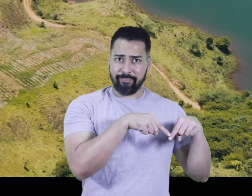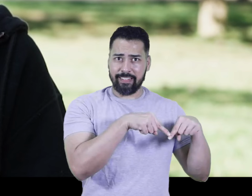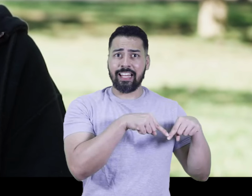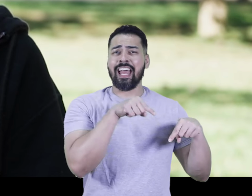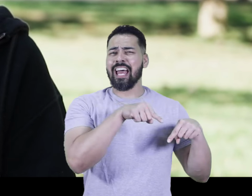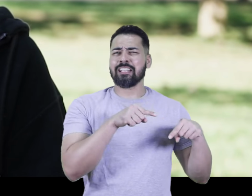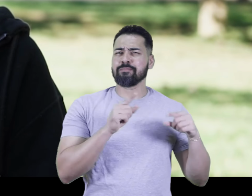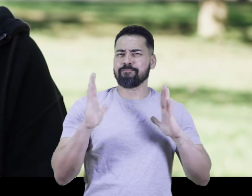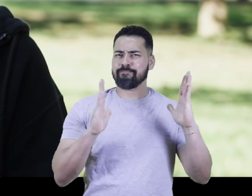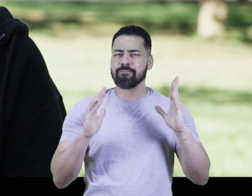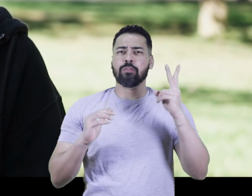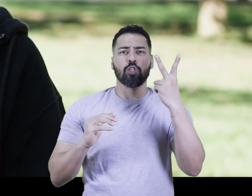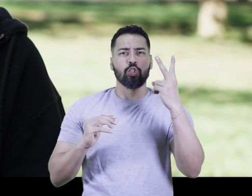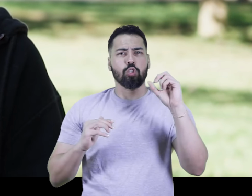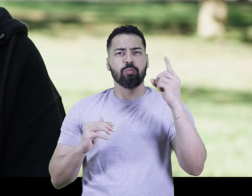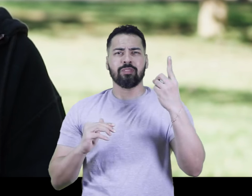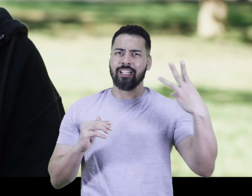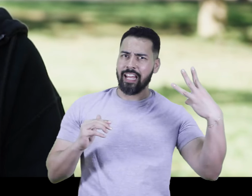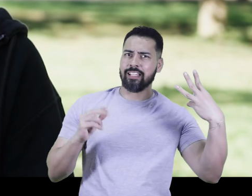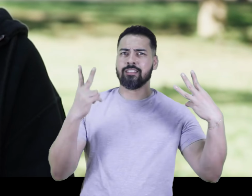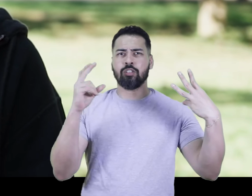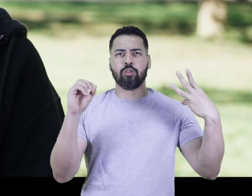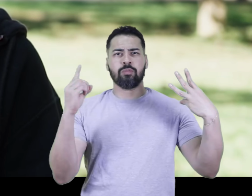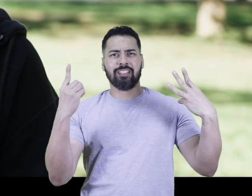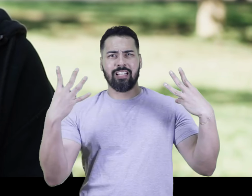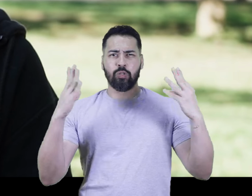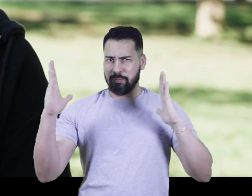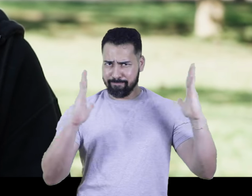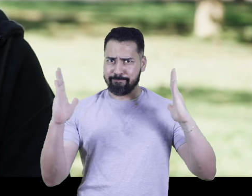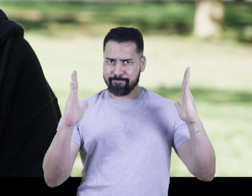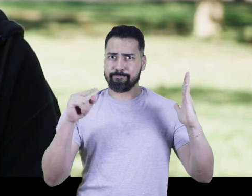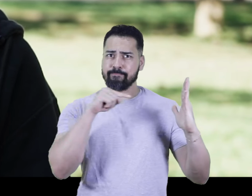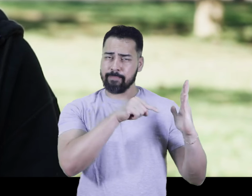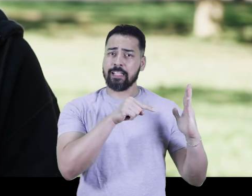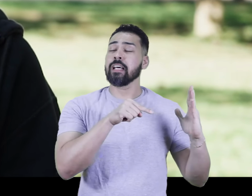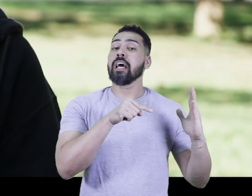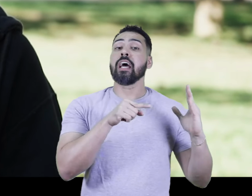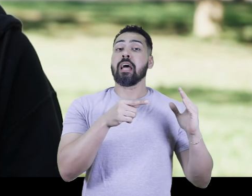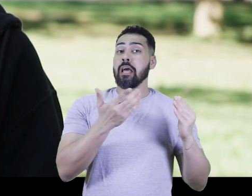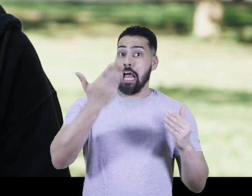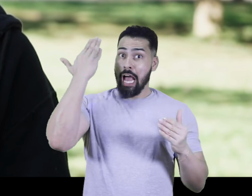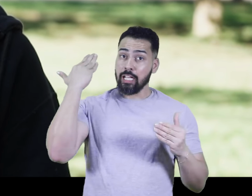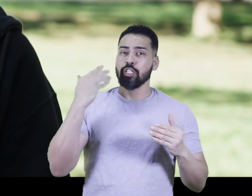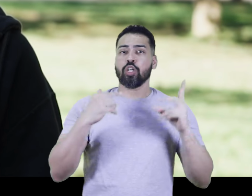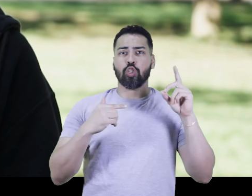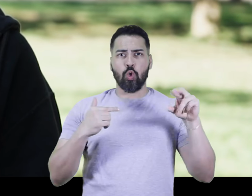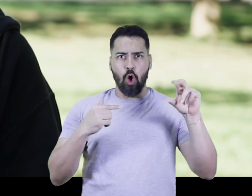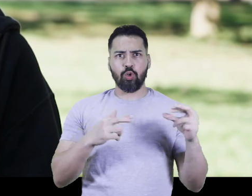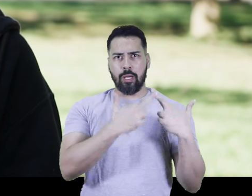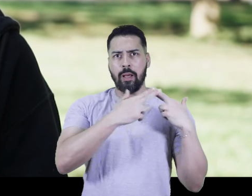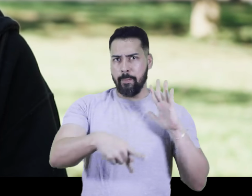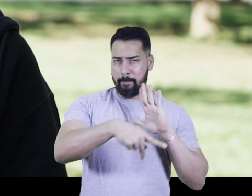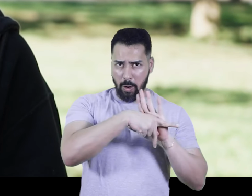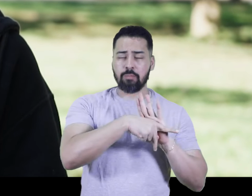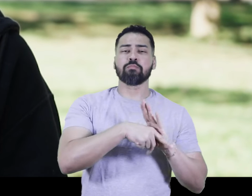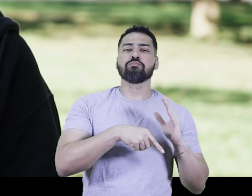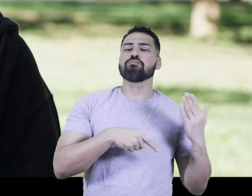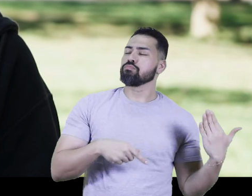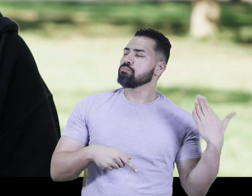fazenda, ela foi adquirida por volta de 2013, 2014. O proprietário procurou